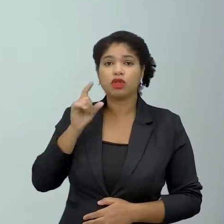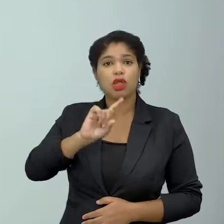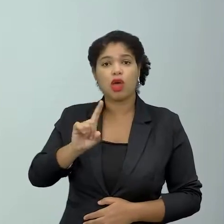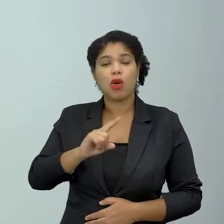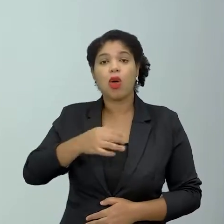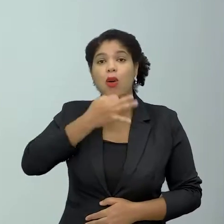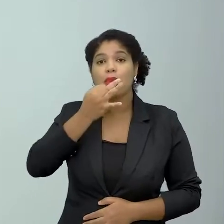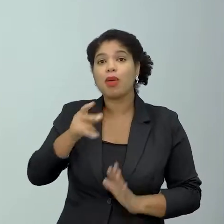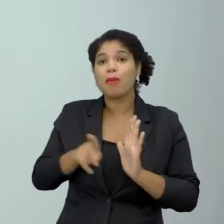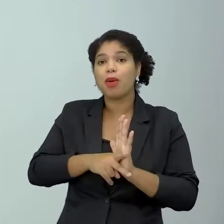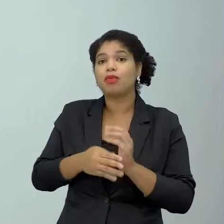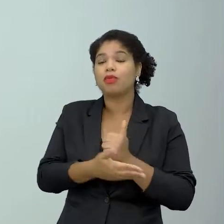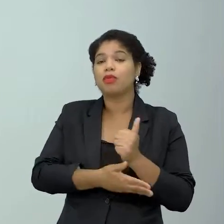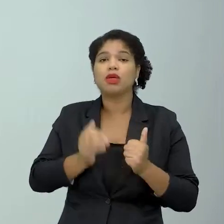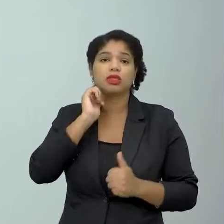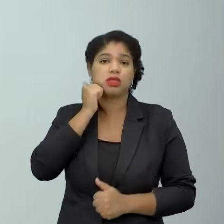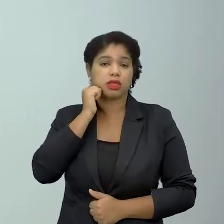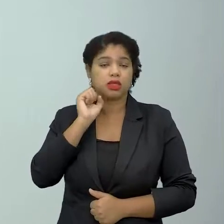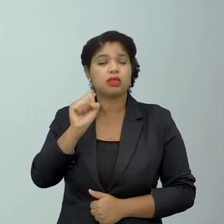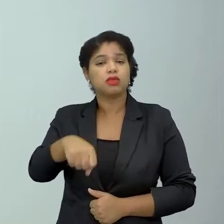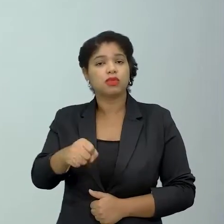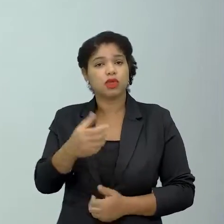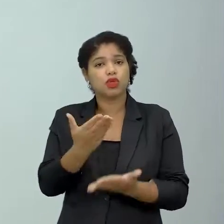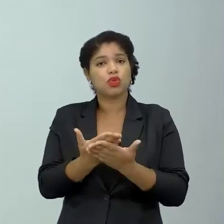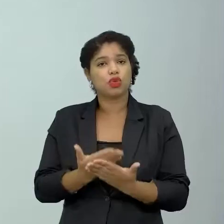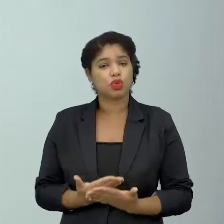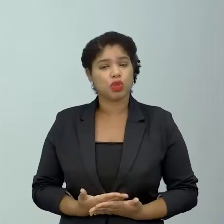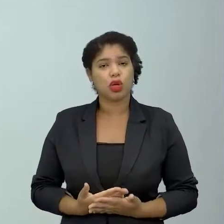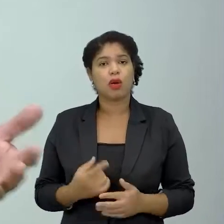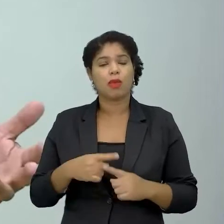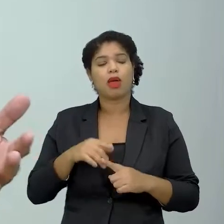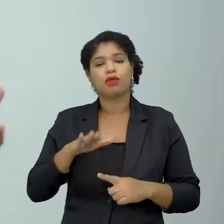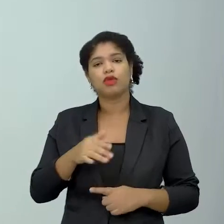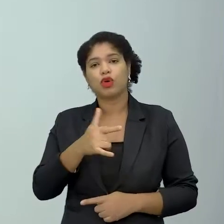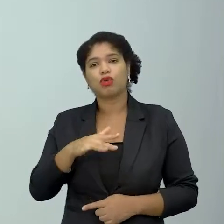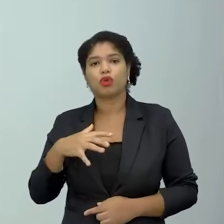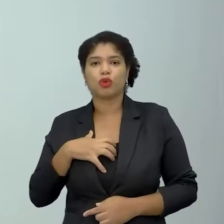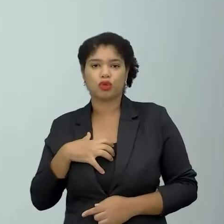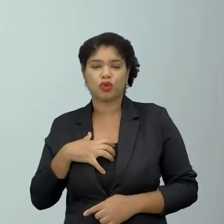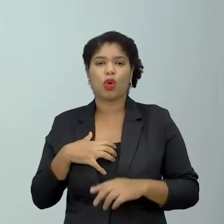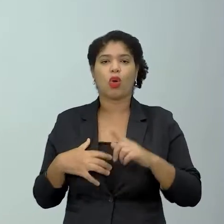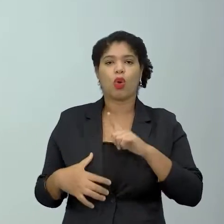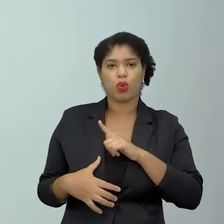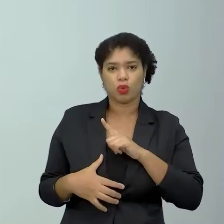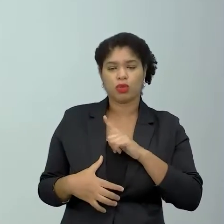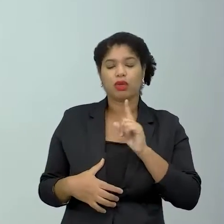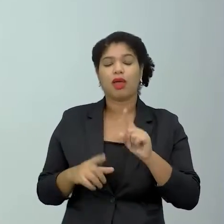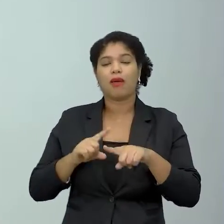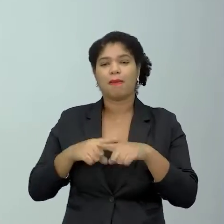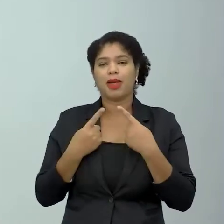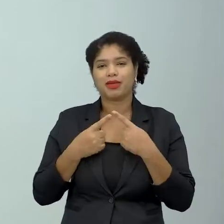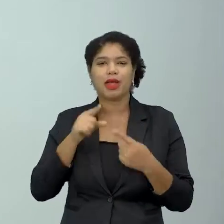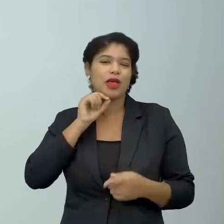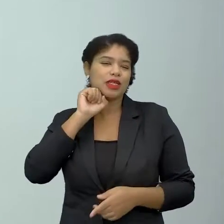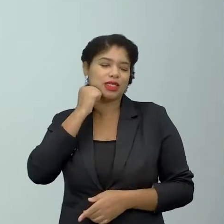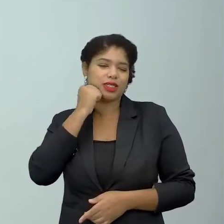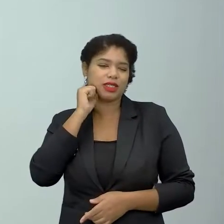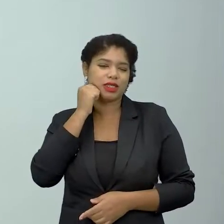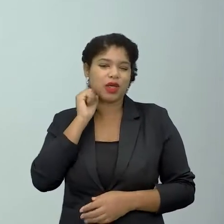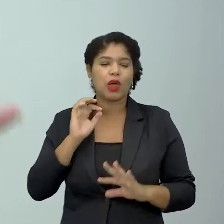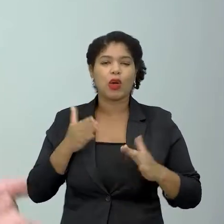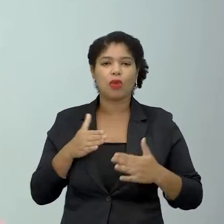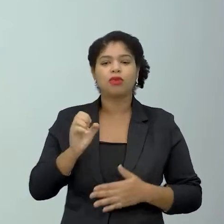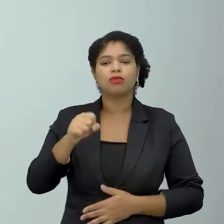ciências. É algo científico. Olha, eu posso até querer que o mundo seja de outra forma, mas o olhar científico aponta para aquele caminho. Eu posso